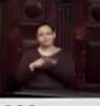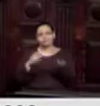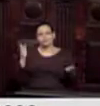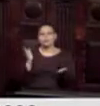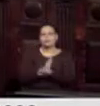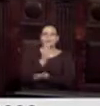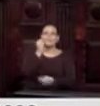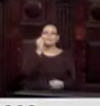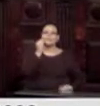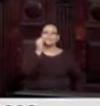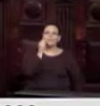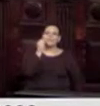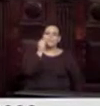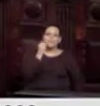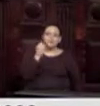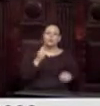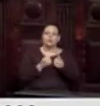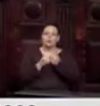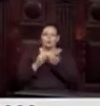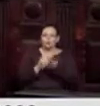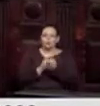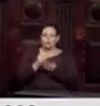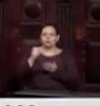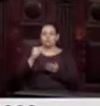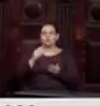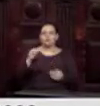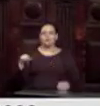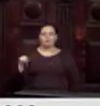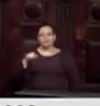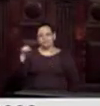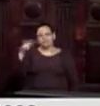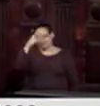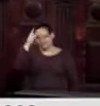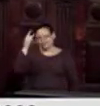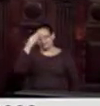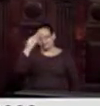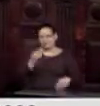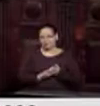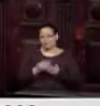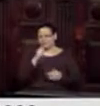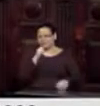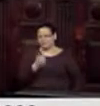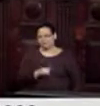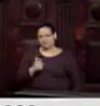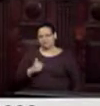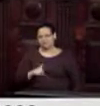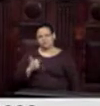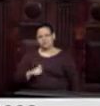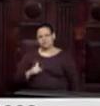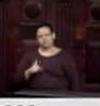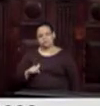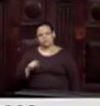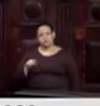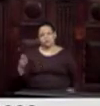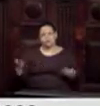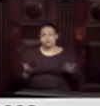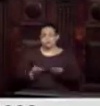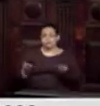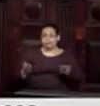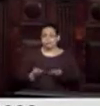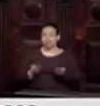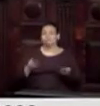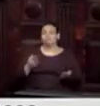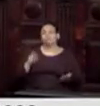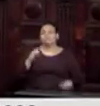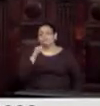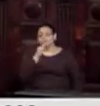experimenta desde o início uma impopularidade crescente. E com essas reformas,